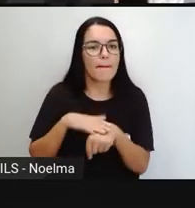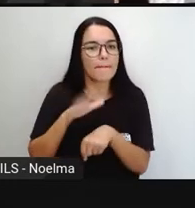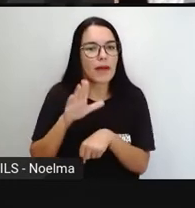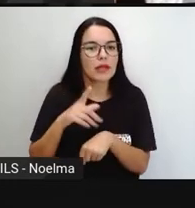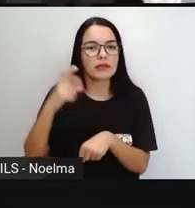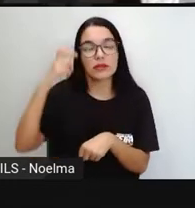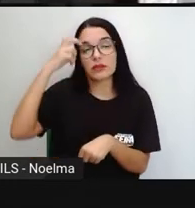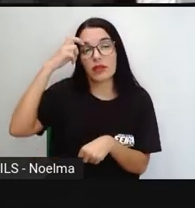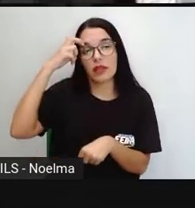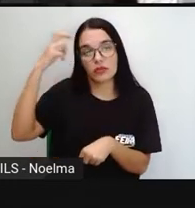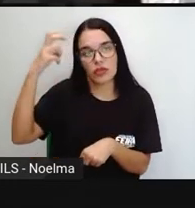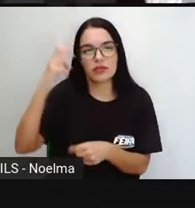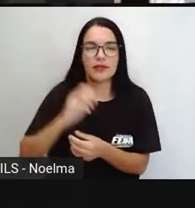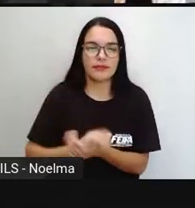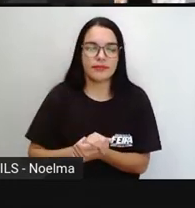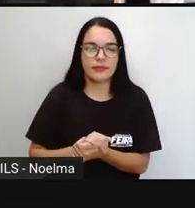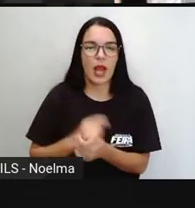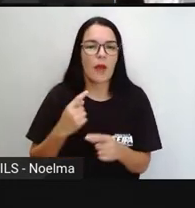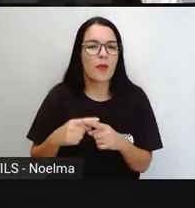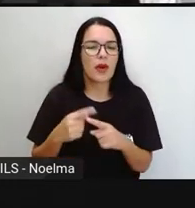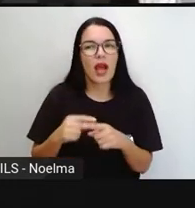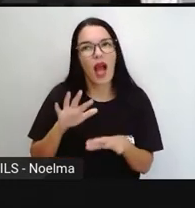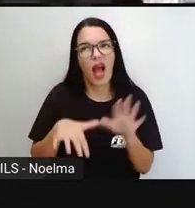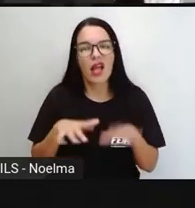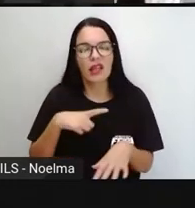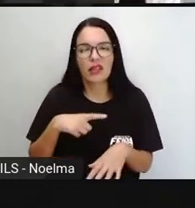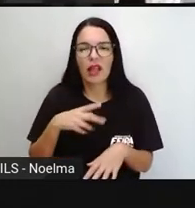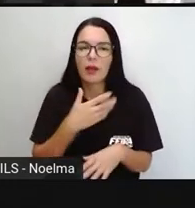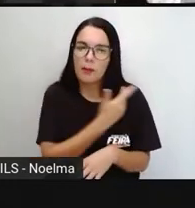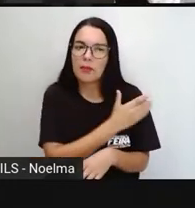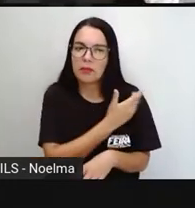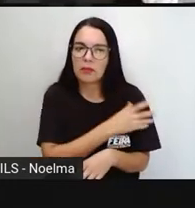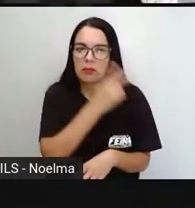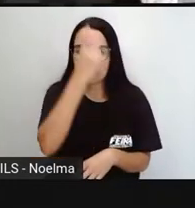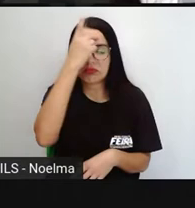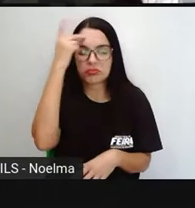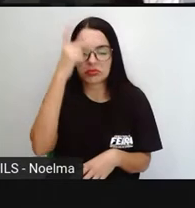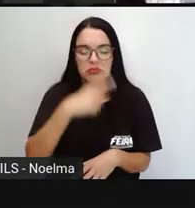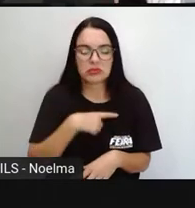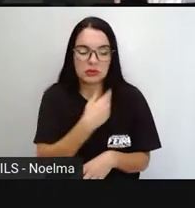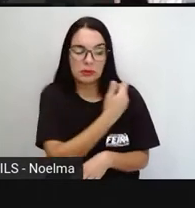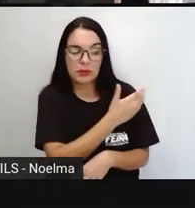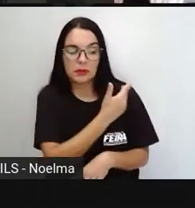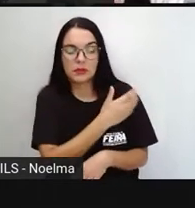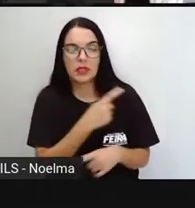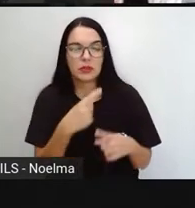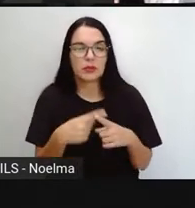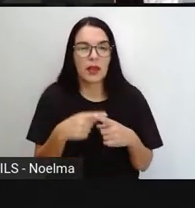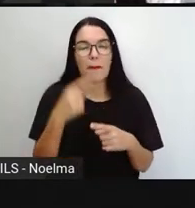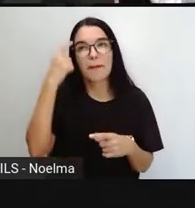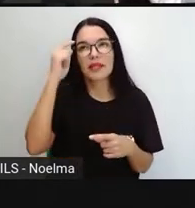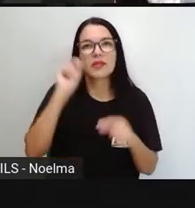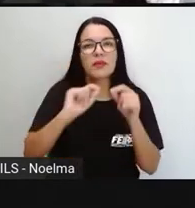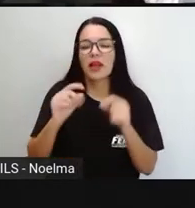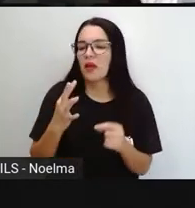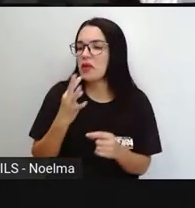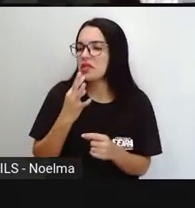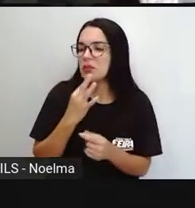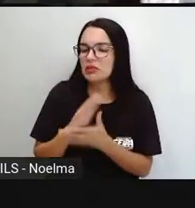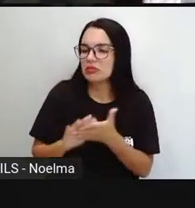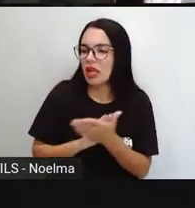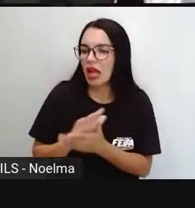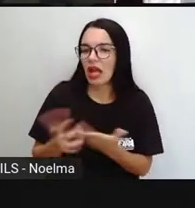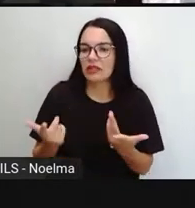vida, achando que o fato de mudarem de um lugar para outro os torna inferior em relação a conhecimentos, em relação